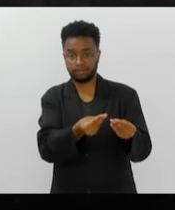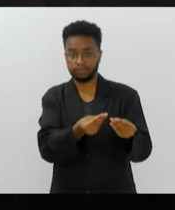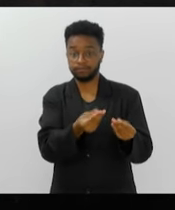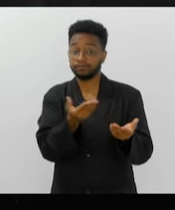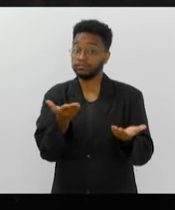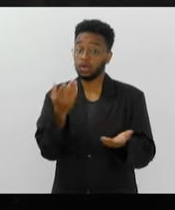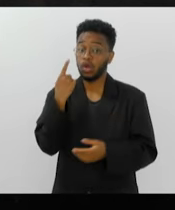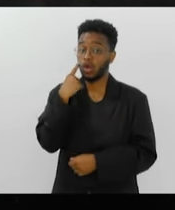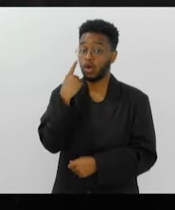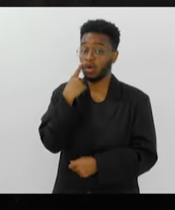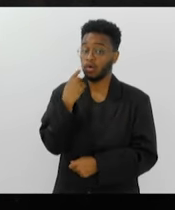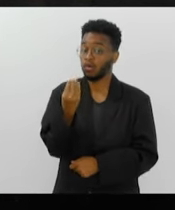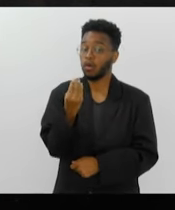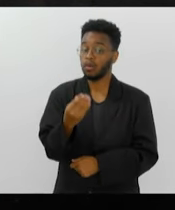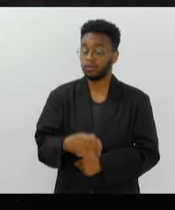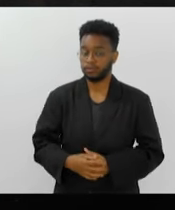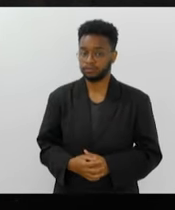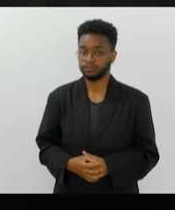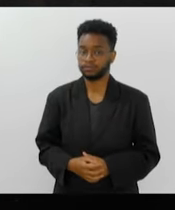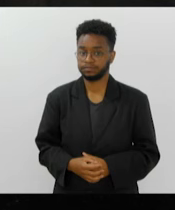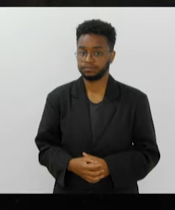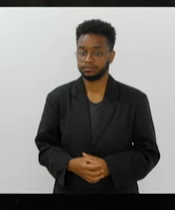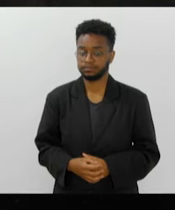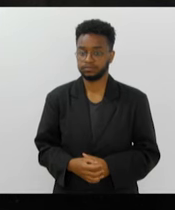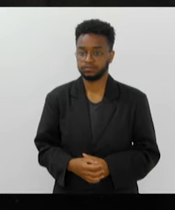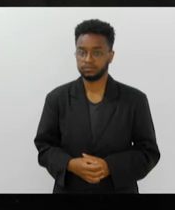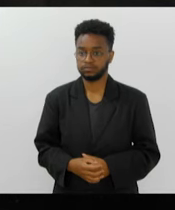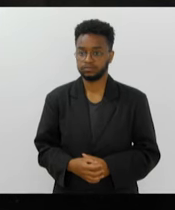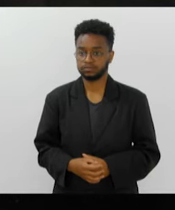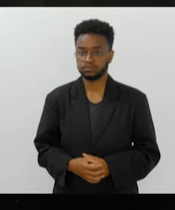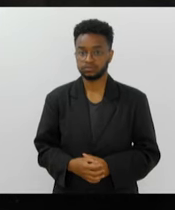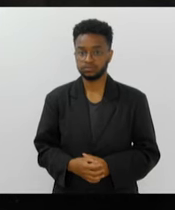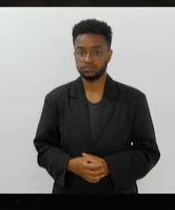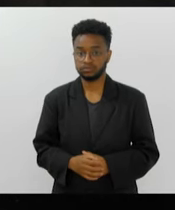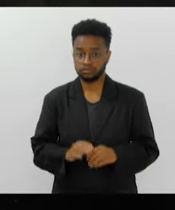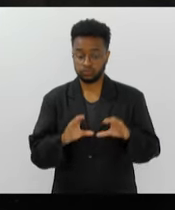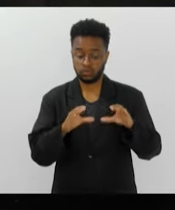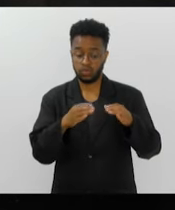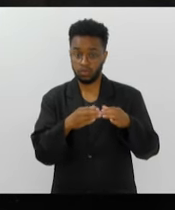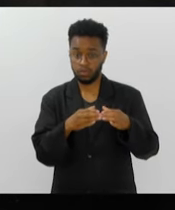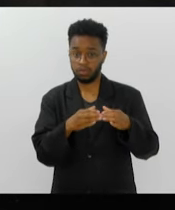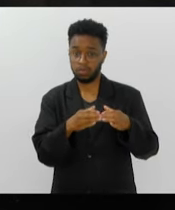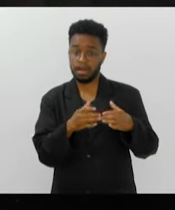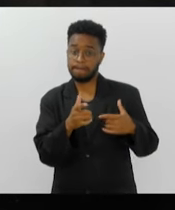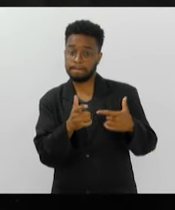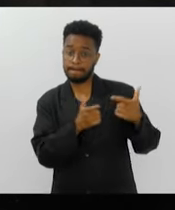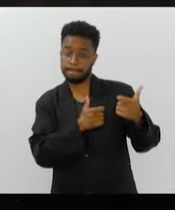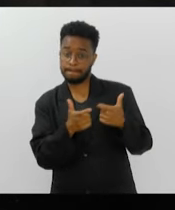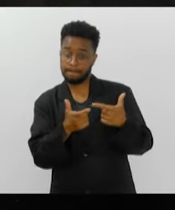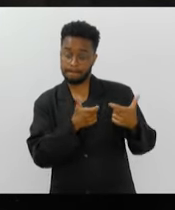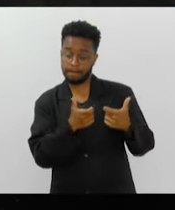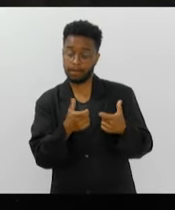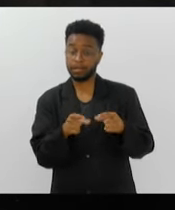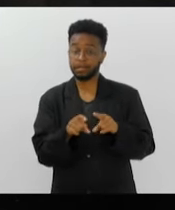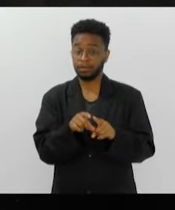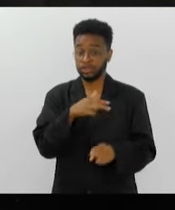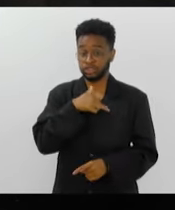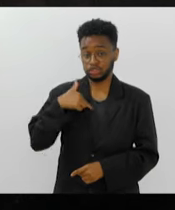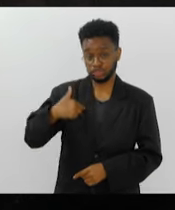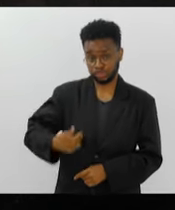as forças que tão em enfrentamento e a China